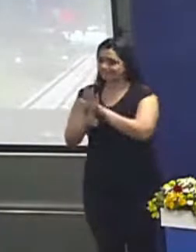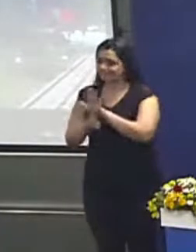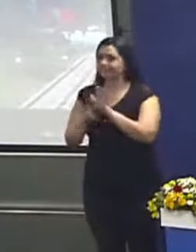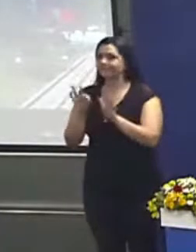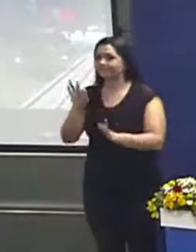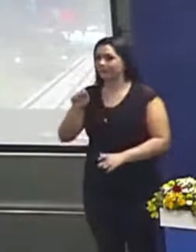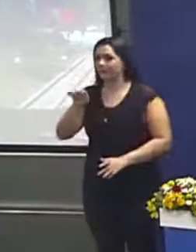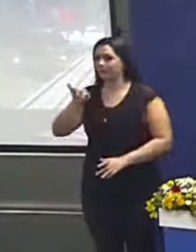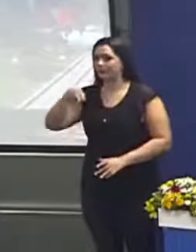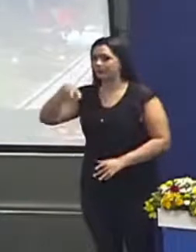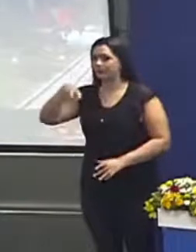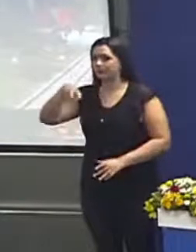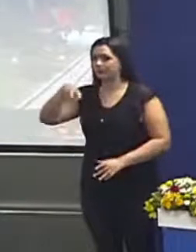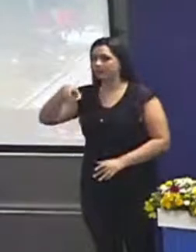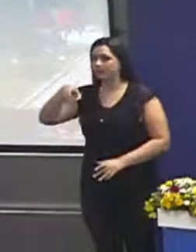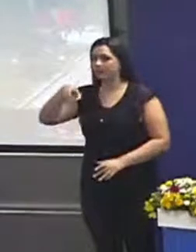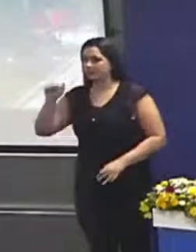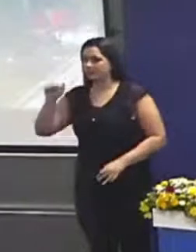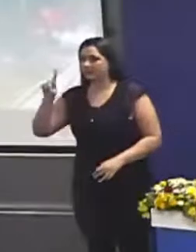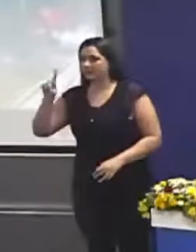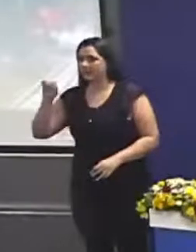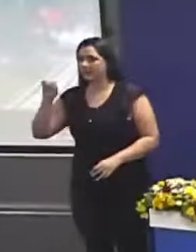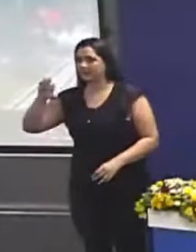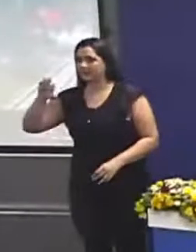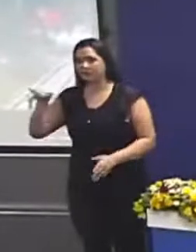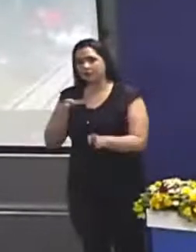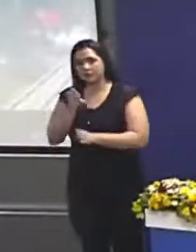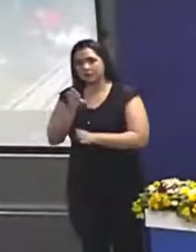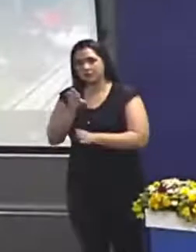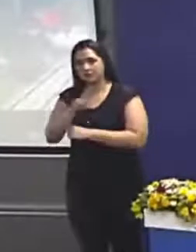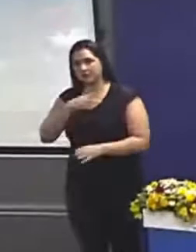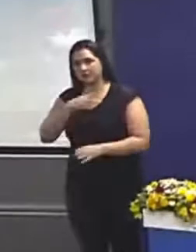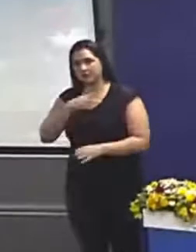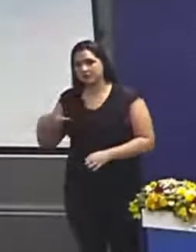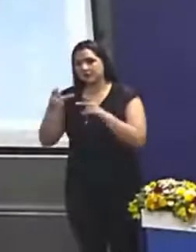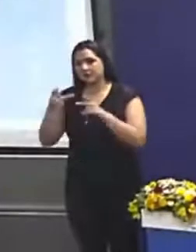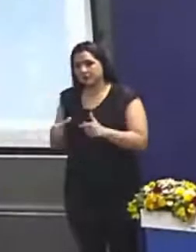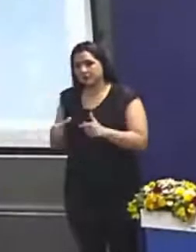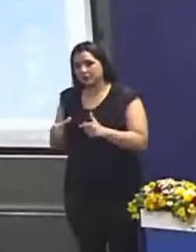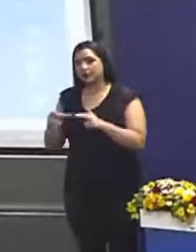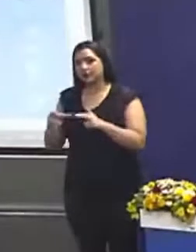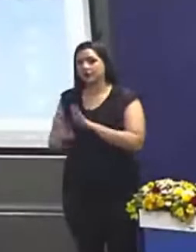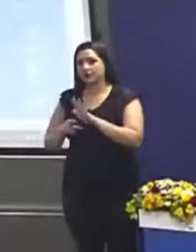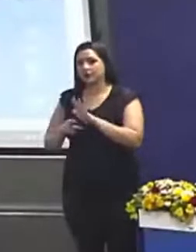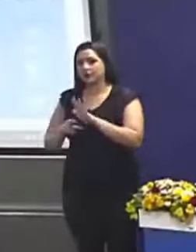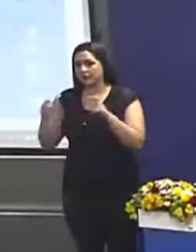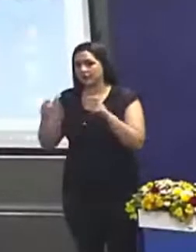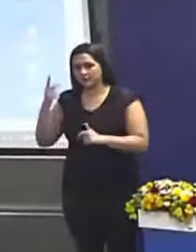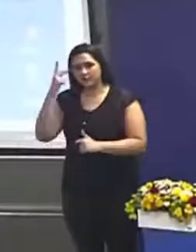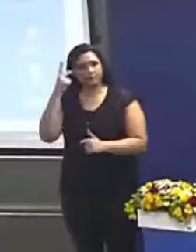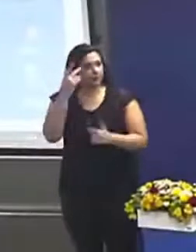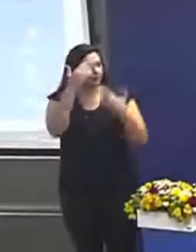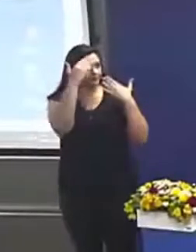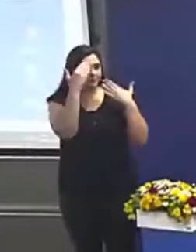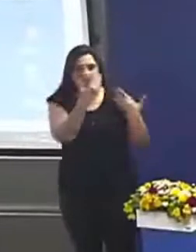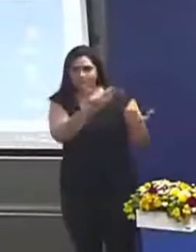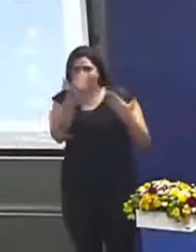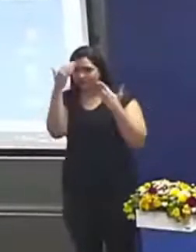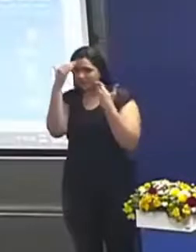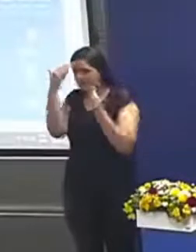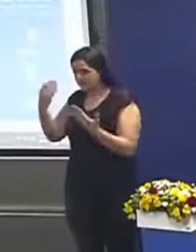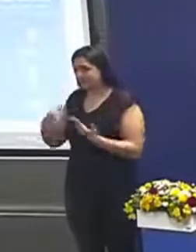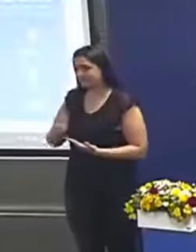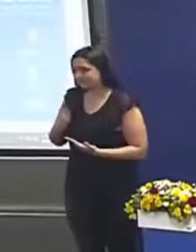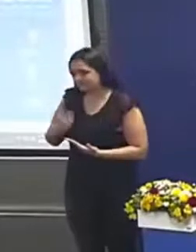senhora Tatiane Rosa da Silva, conselheira presidenta do Conselho Regional de São Paulo. Muito obrigado